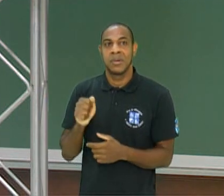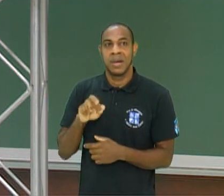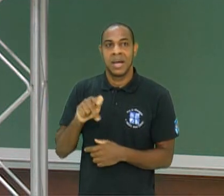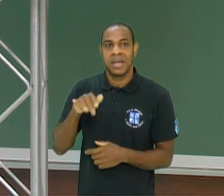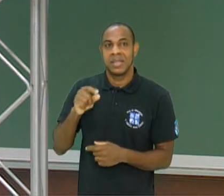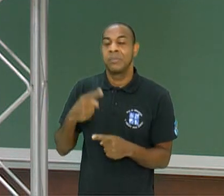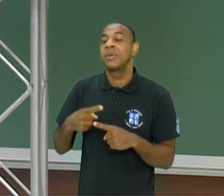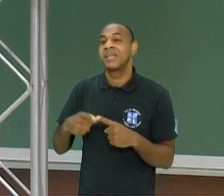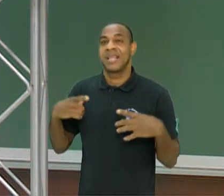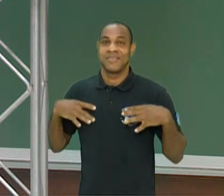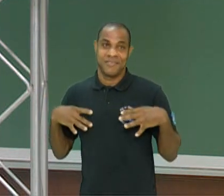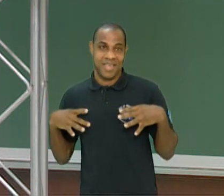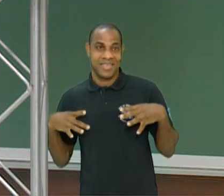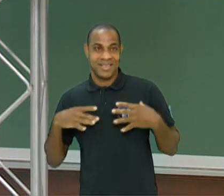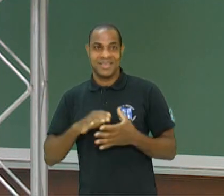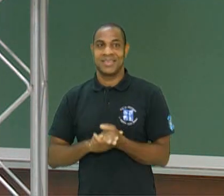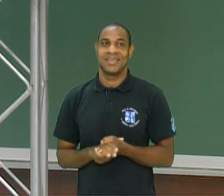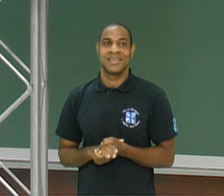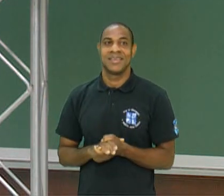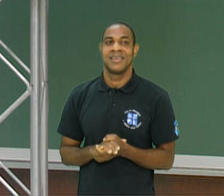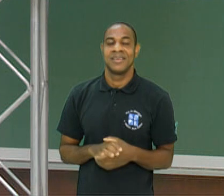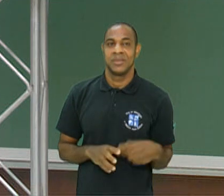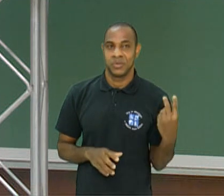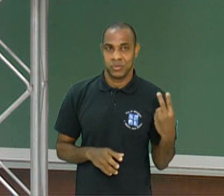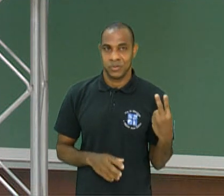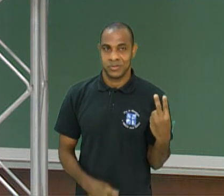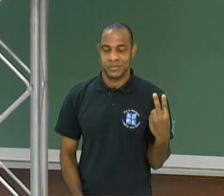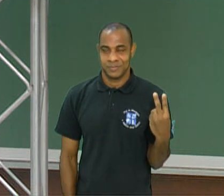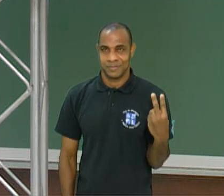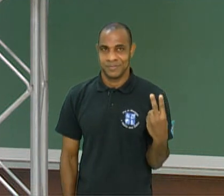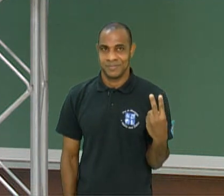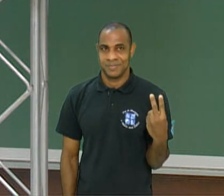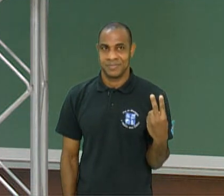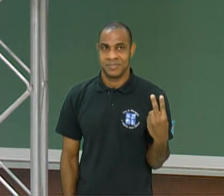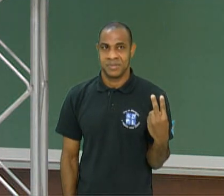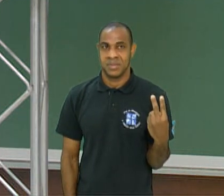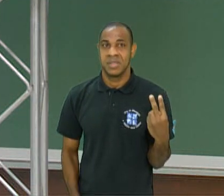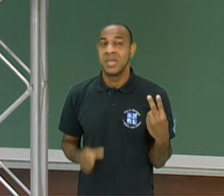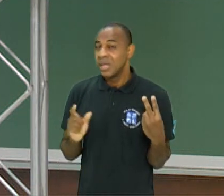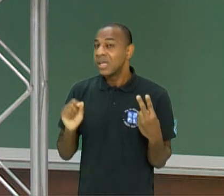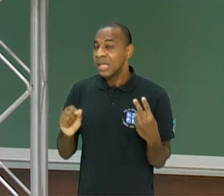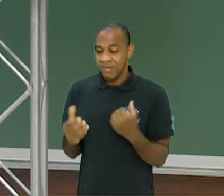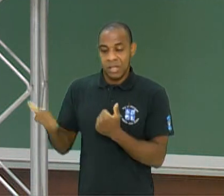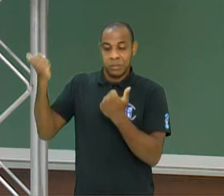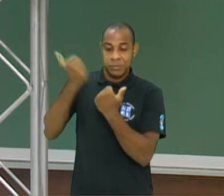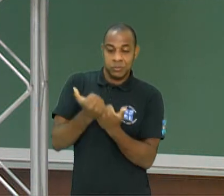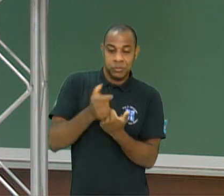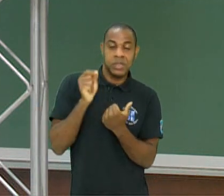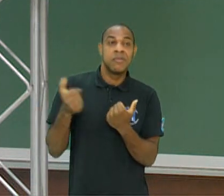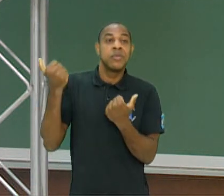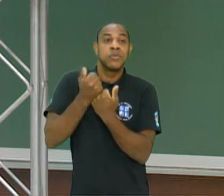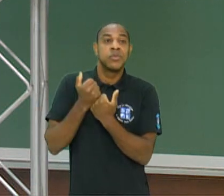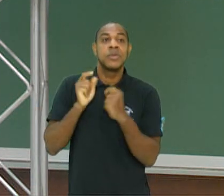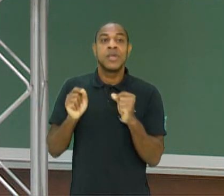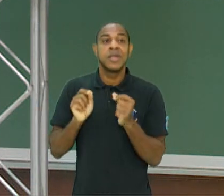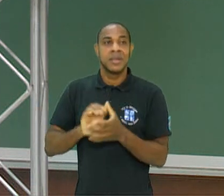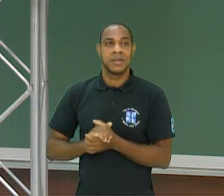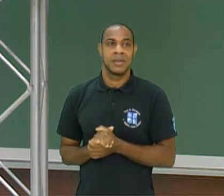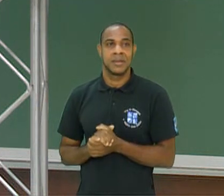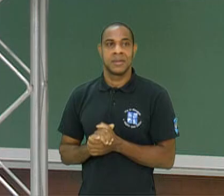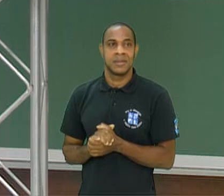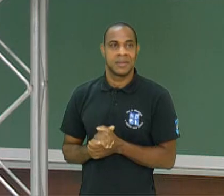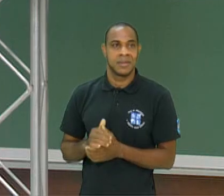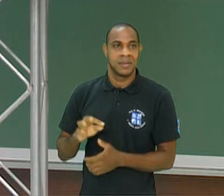ele está de férias. 2. Who is filling in for Arrow? Quem que está entrando no lugar dele? Quem que vai ficar no lugar dele?